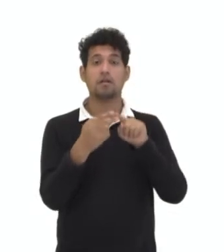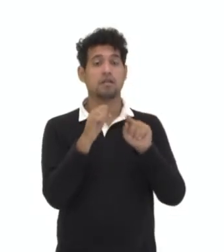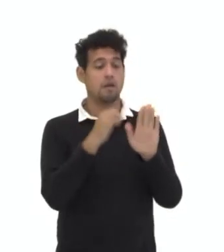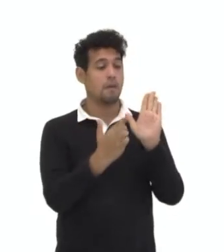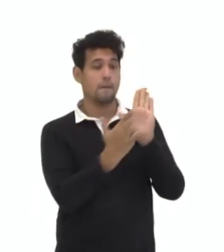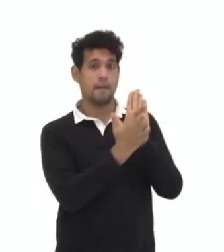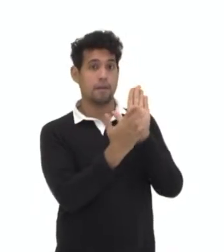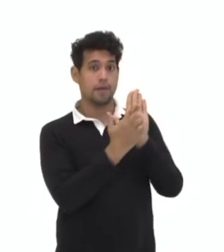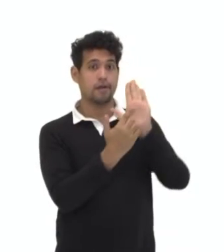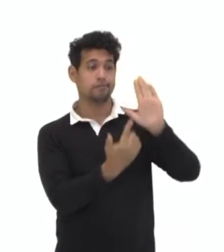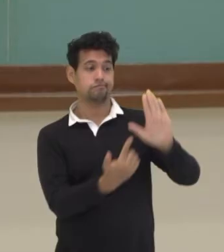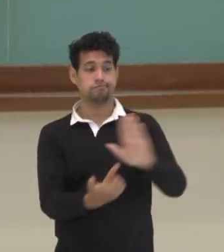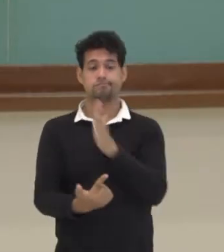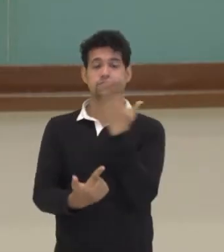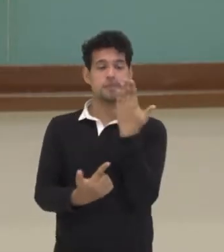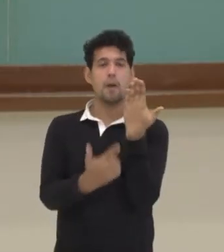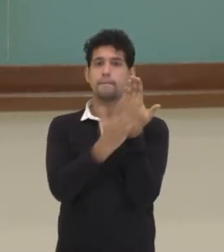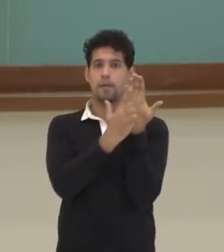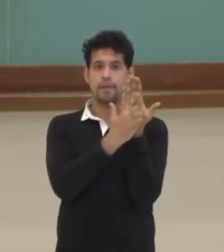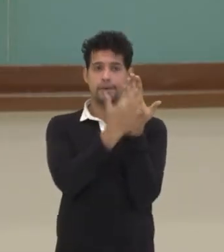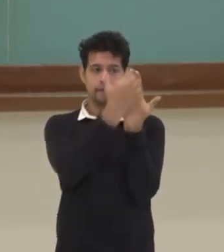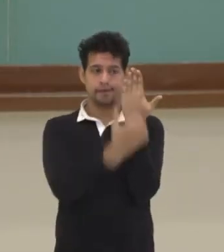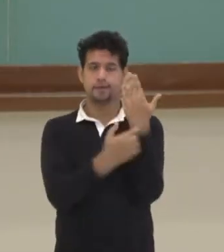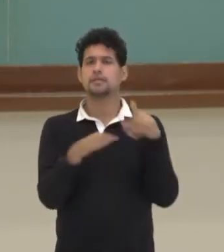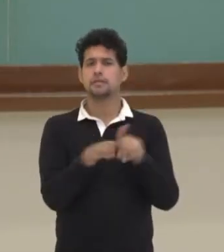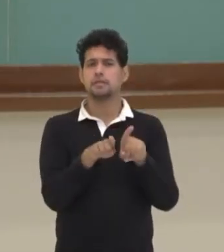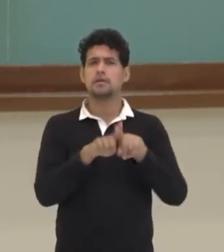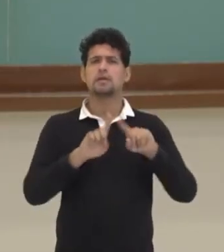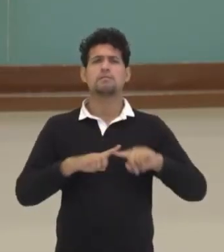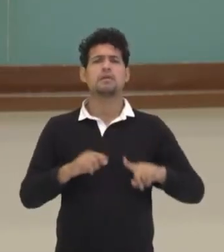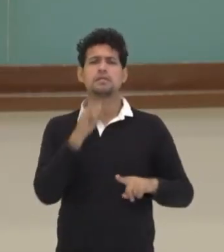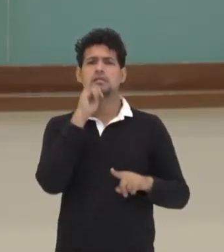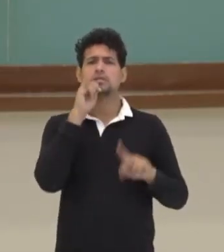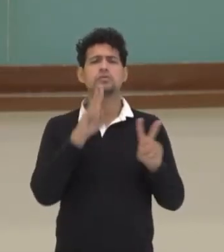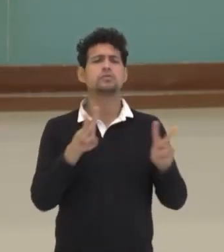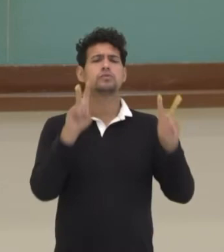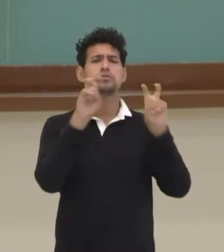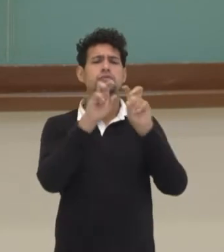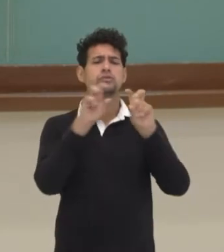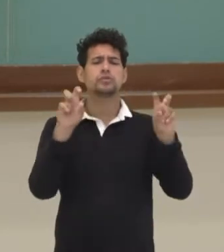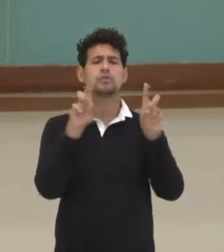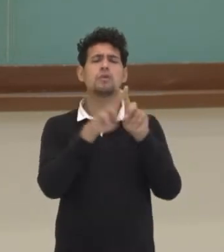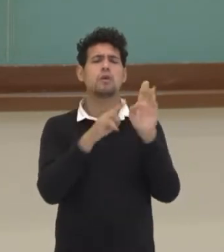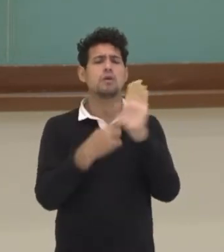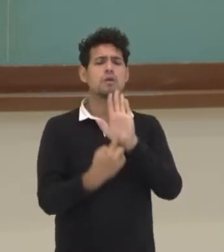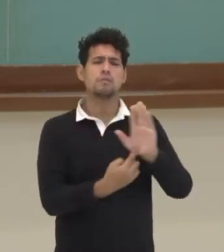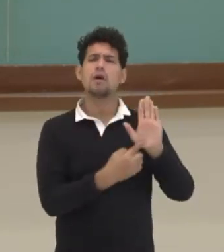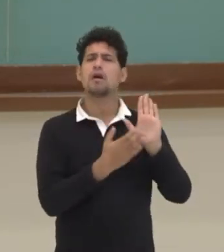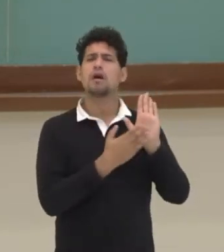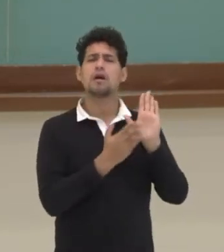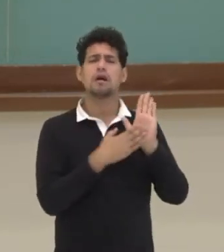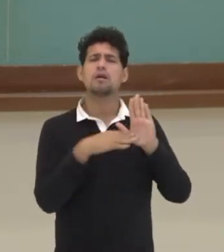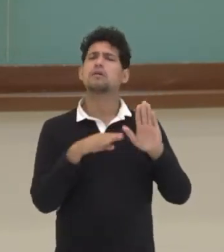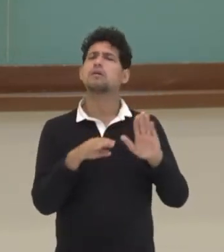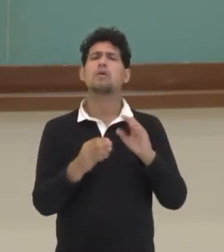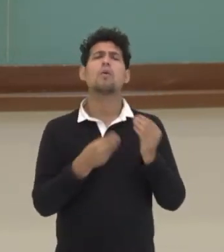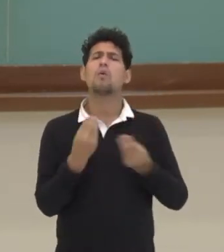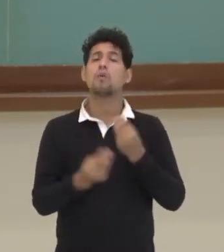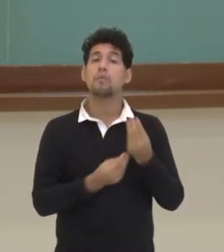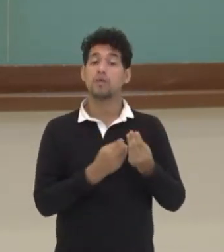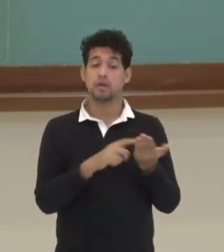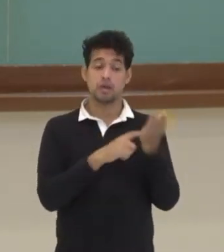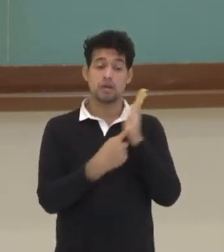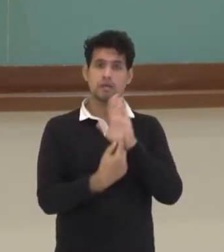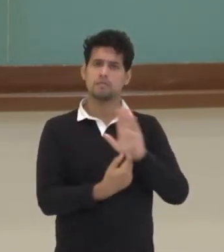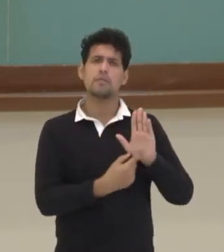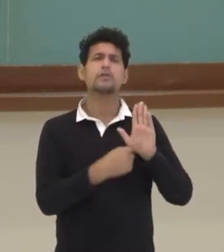panfleto, para daí chegarmos às questões. Então, o título do panfleto apresenta uma campanha social que divulga